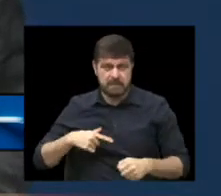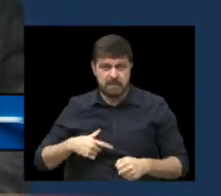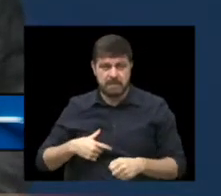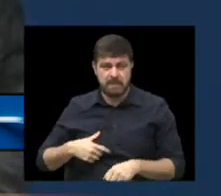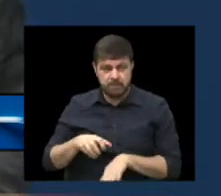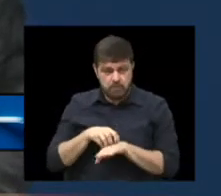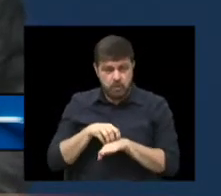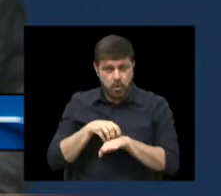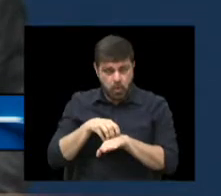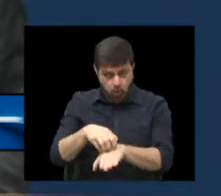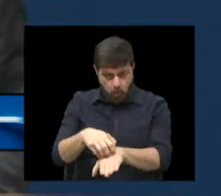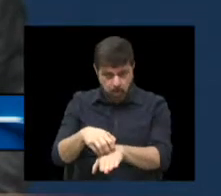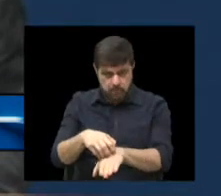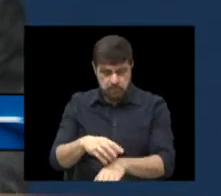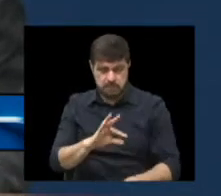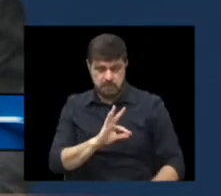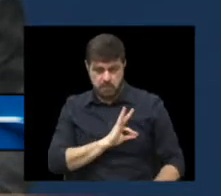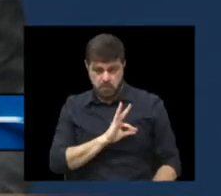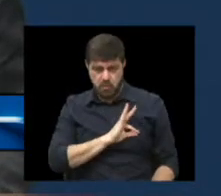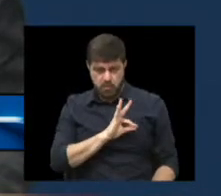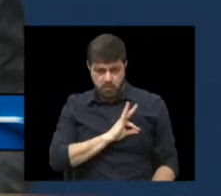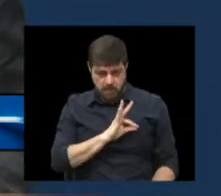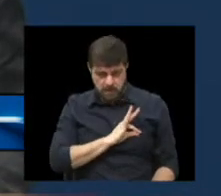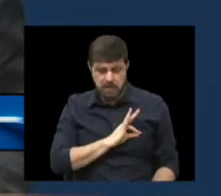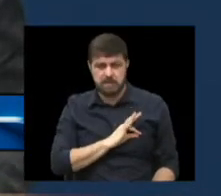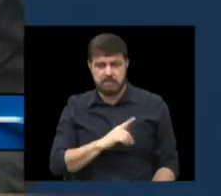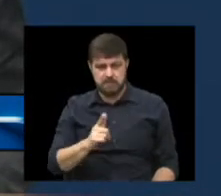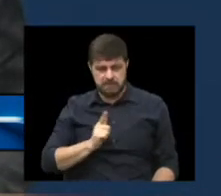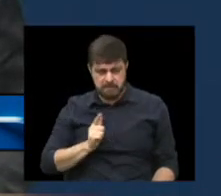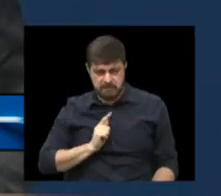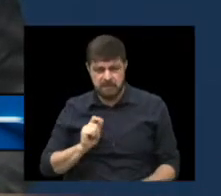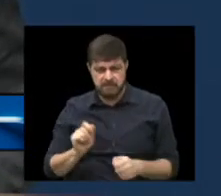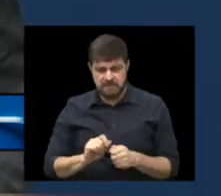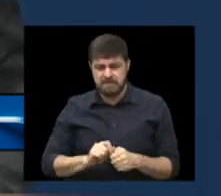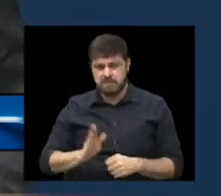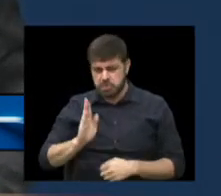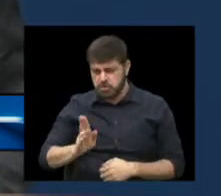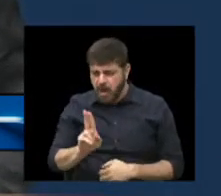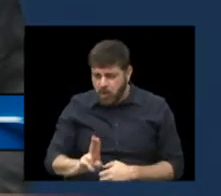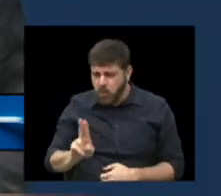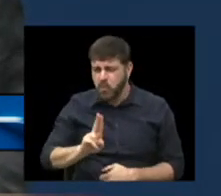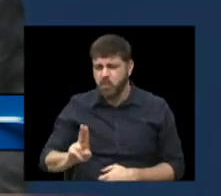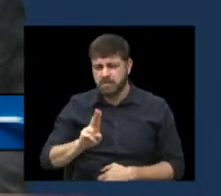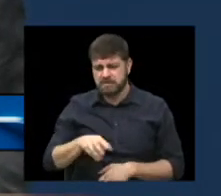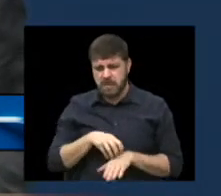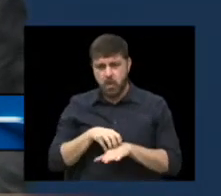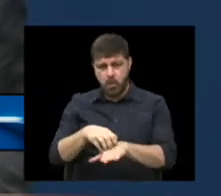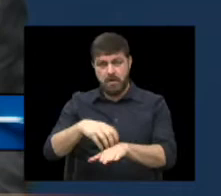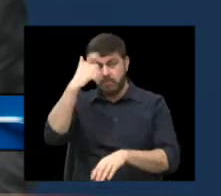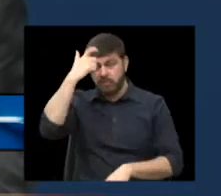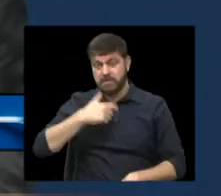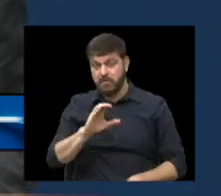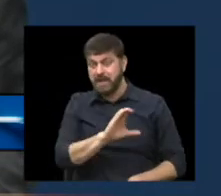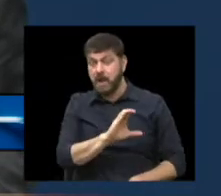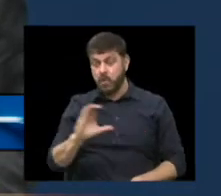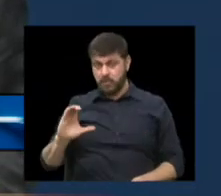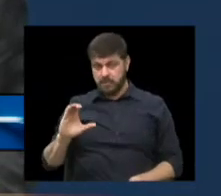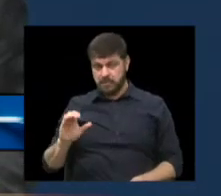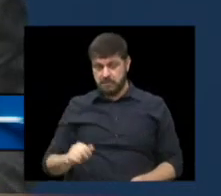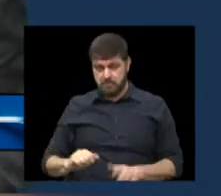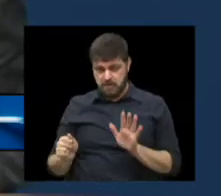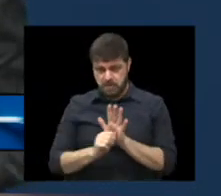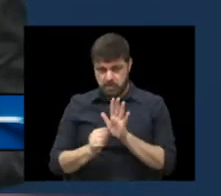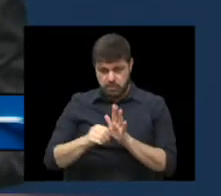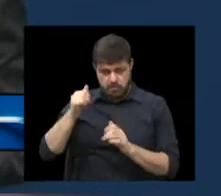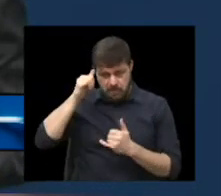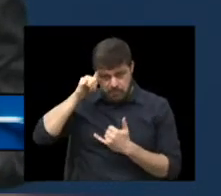da Guarda Municipal, um ônibus todo estruturado. Utilizei muito desse ônibus na época que estava como coordenador de prevenção às drogas. Ele